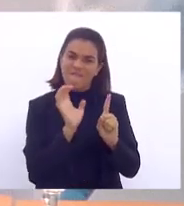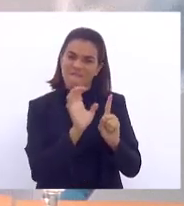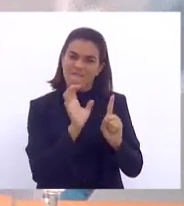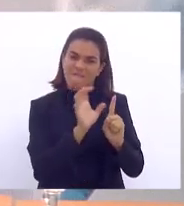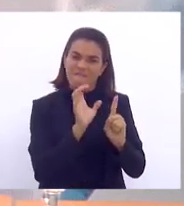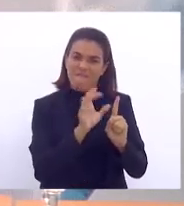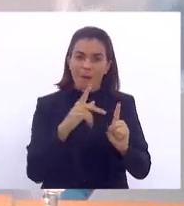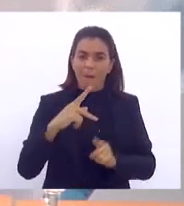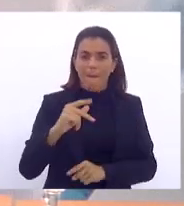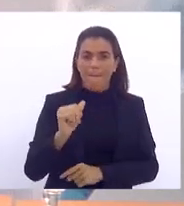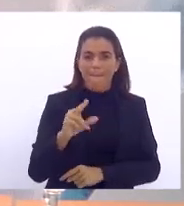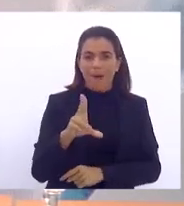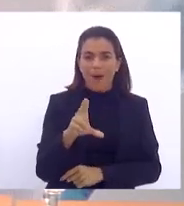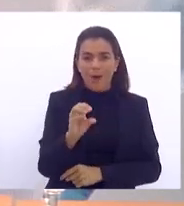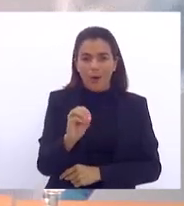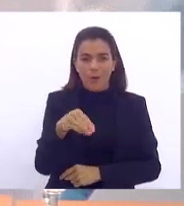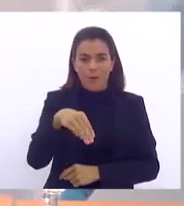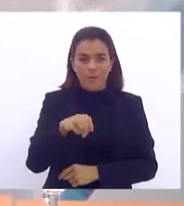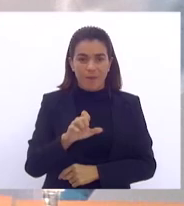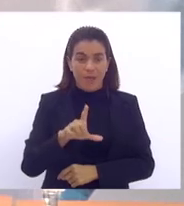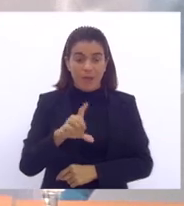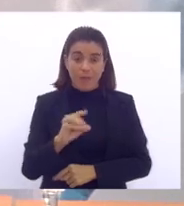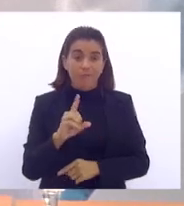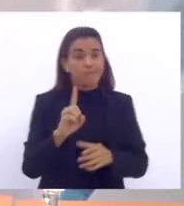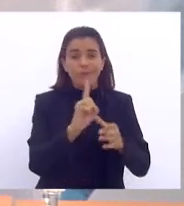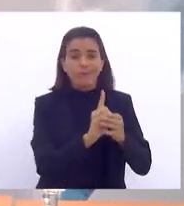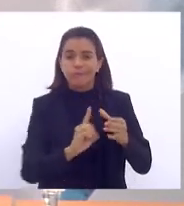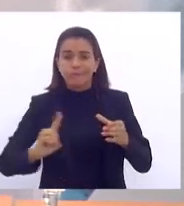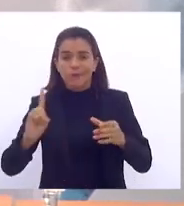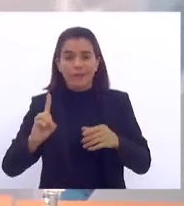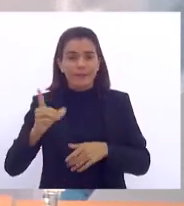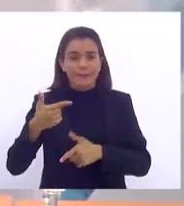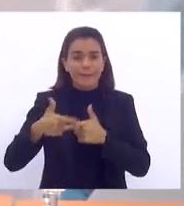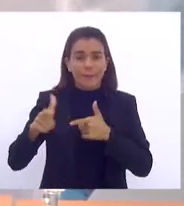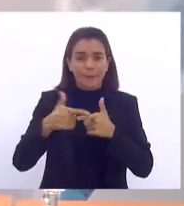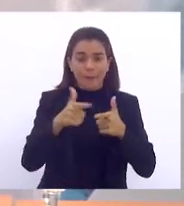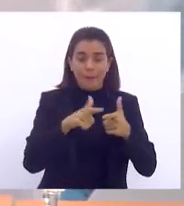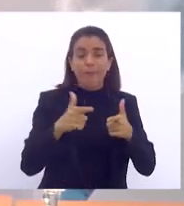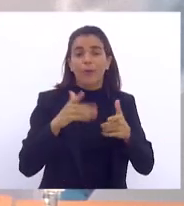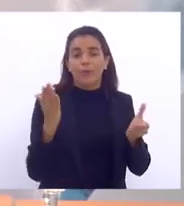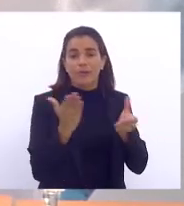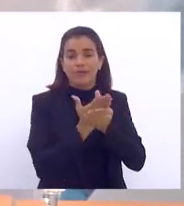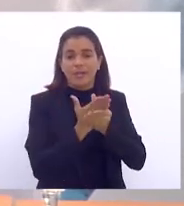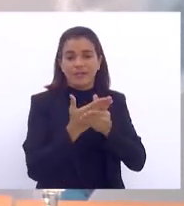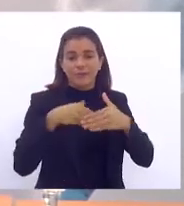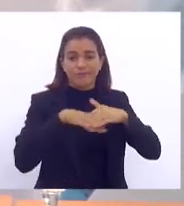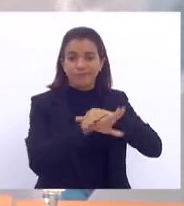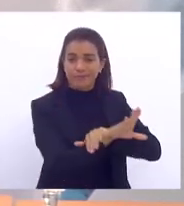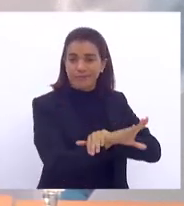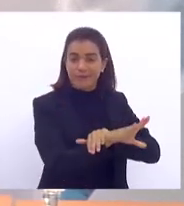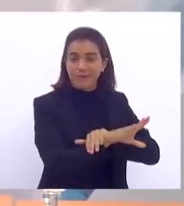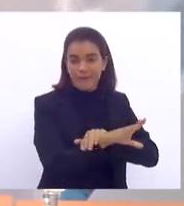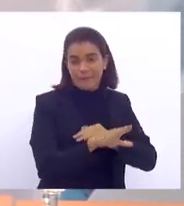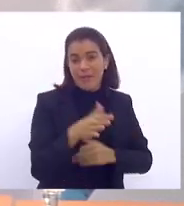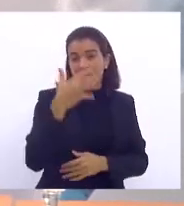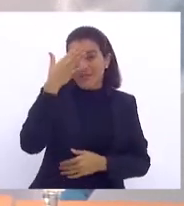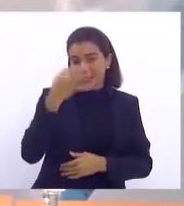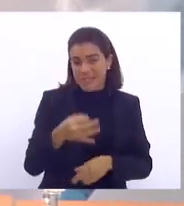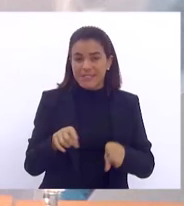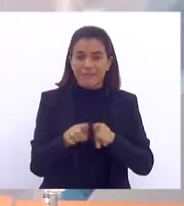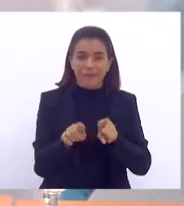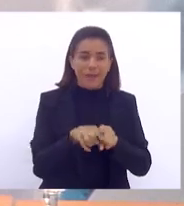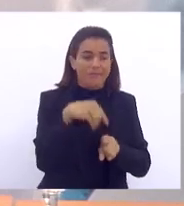acabara de ser totalmente excluído desses problemas O processo foi arquivado como eu tenho certeza de vossa